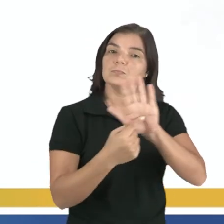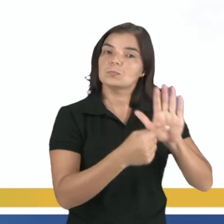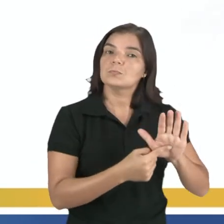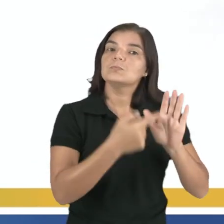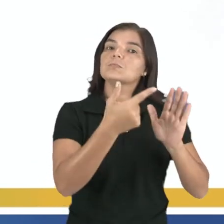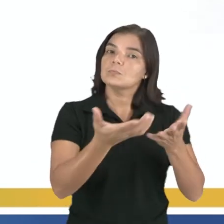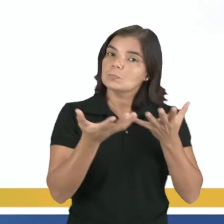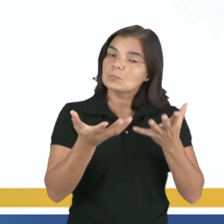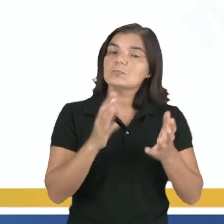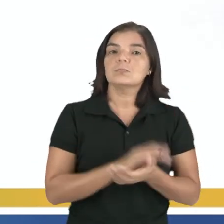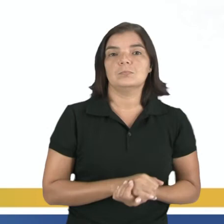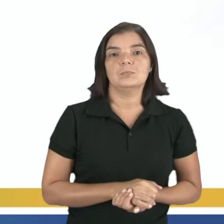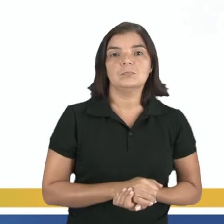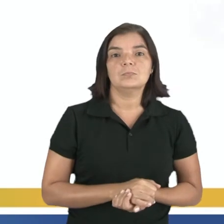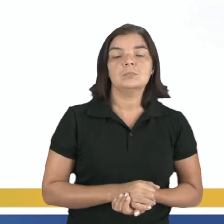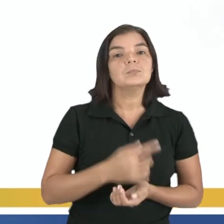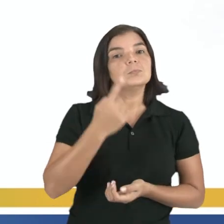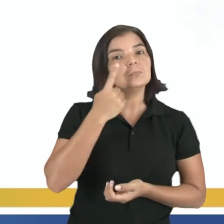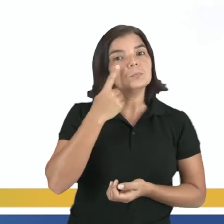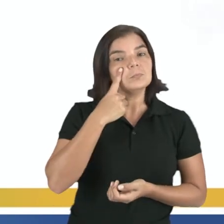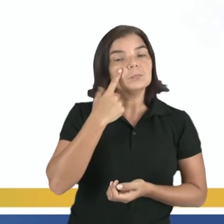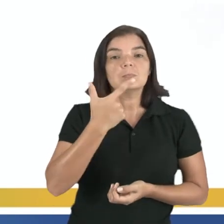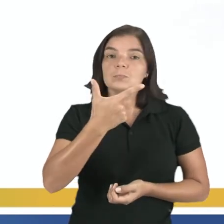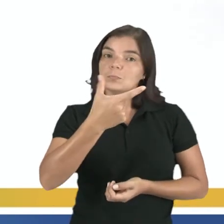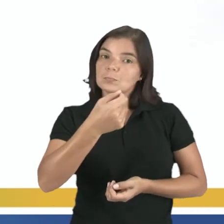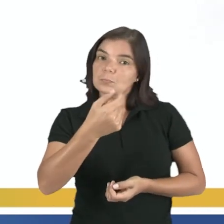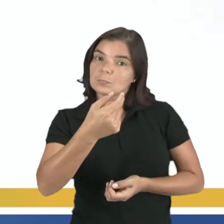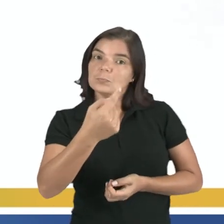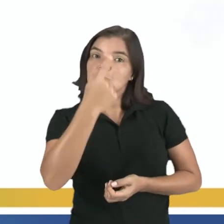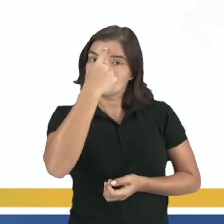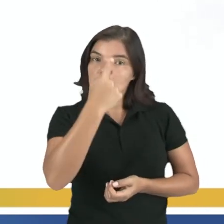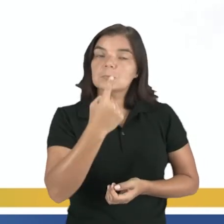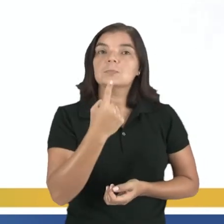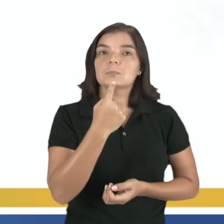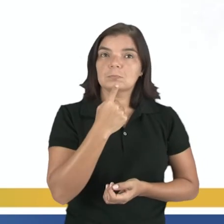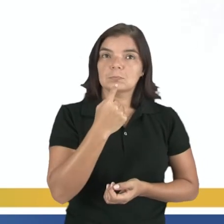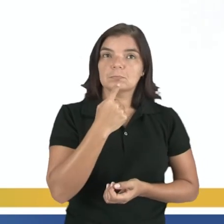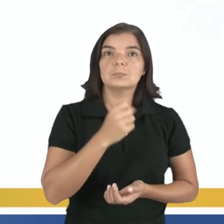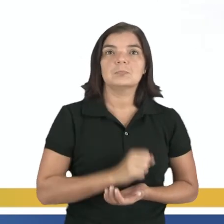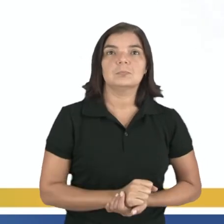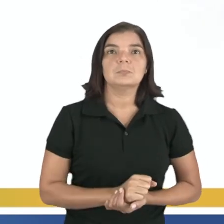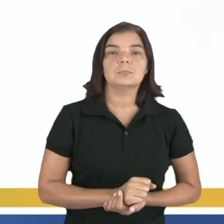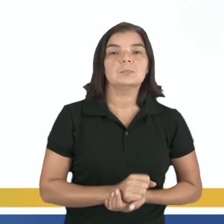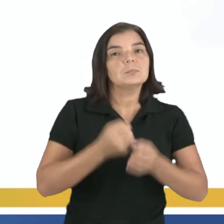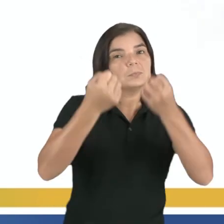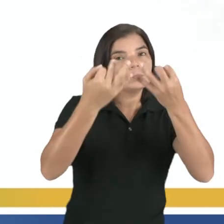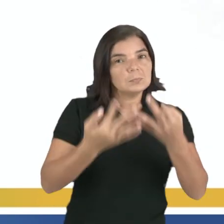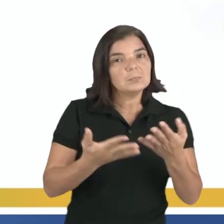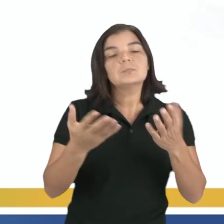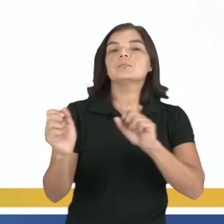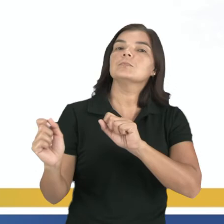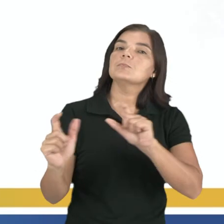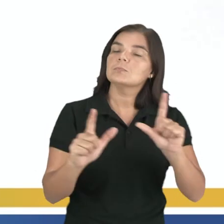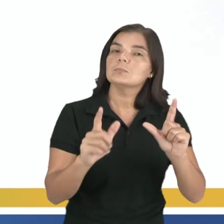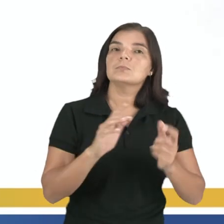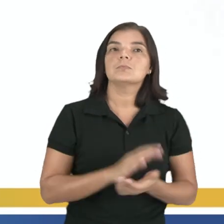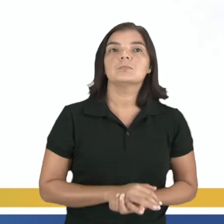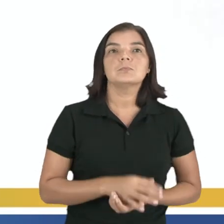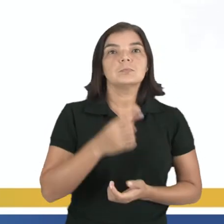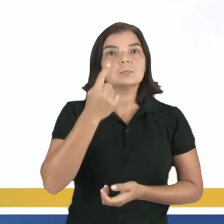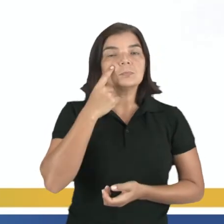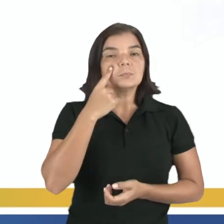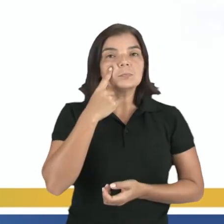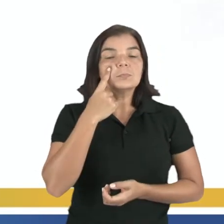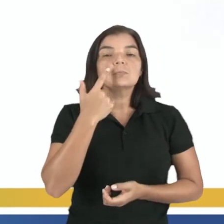posição que eu quero. Então, na 20ª figura, né? Aqui já está a explicação do que eu dei para você. Então, na